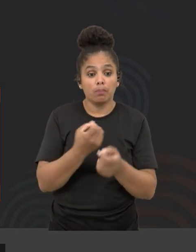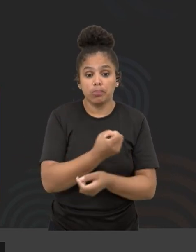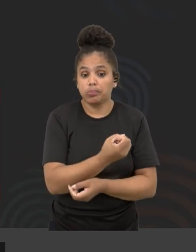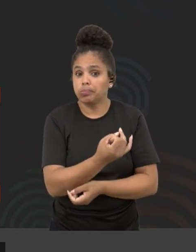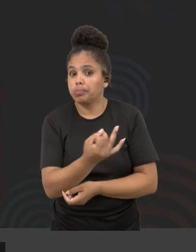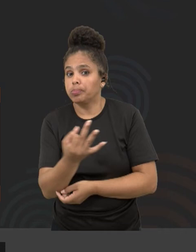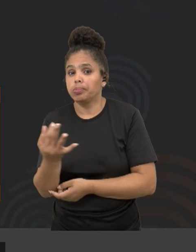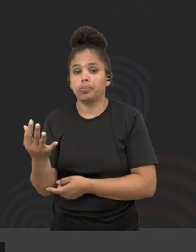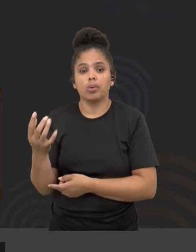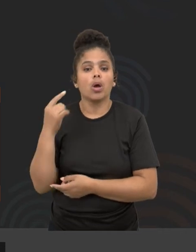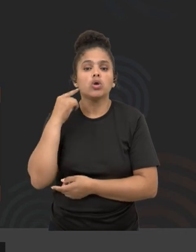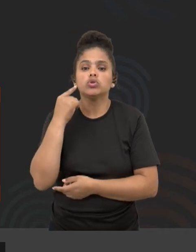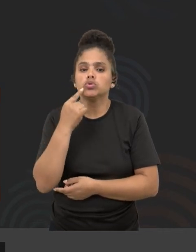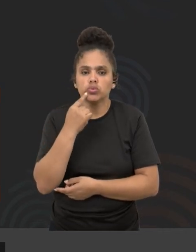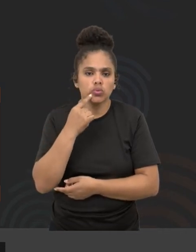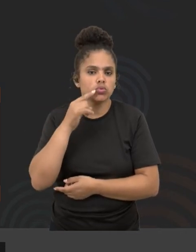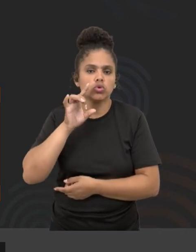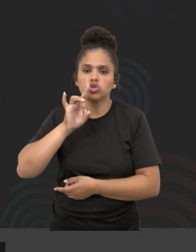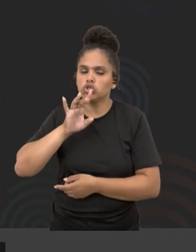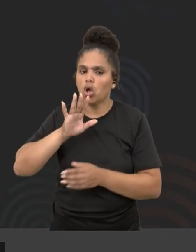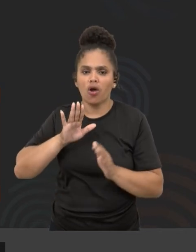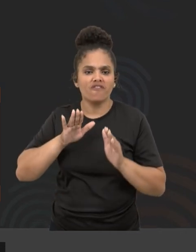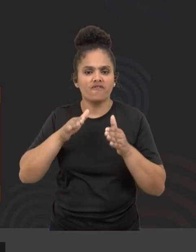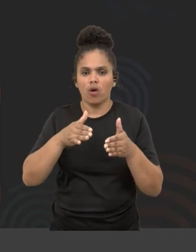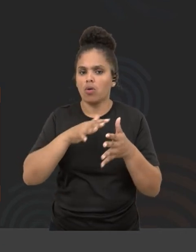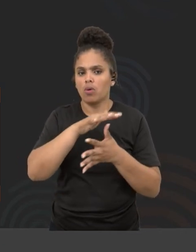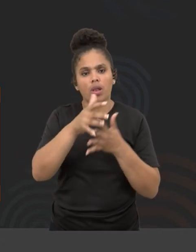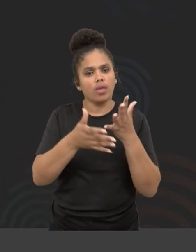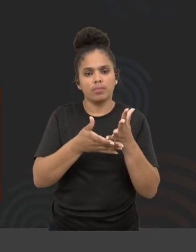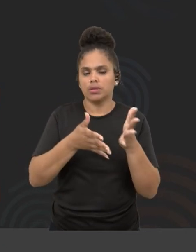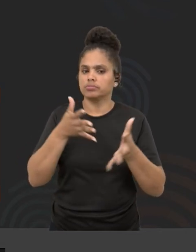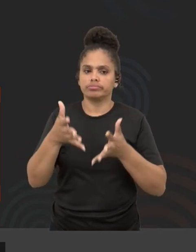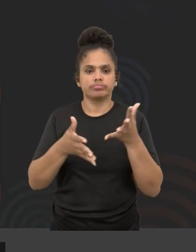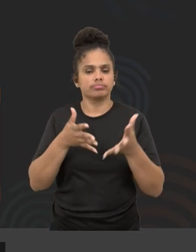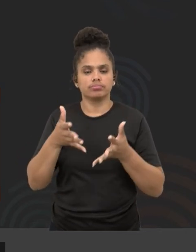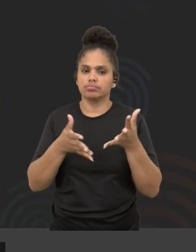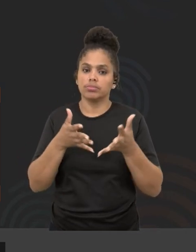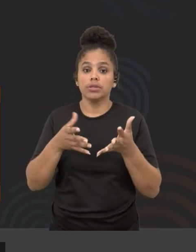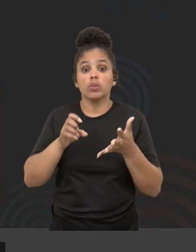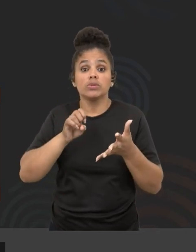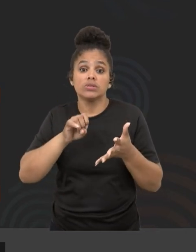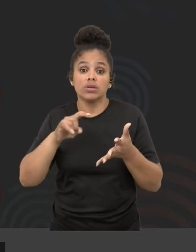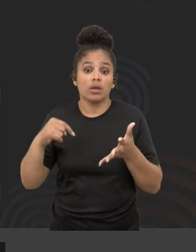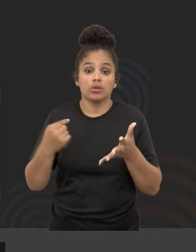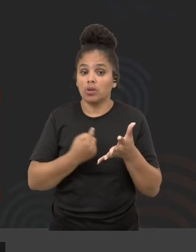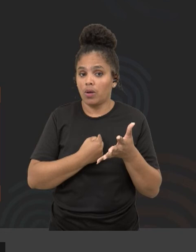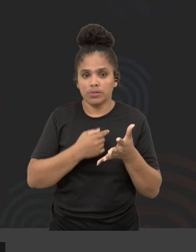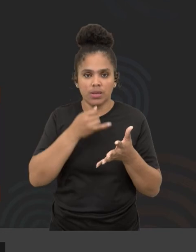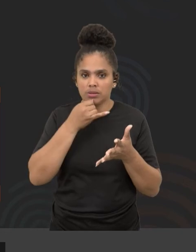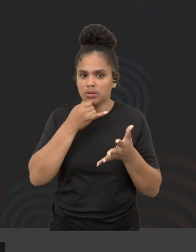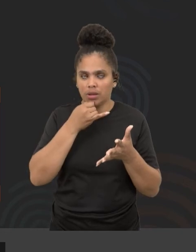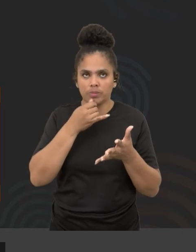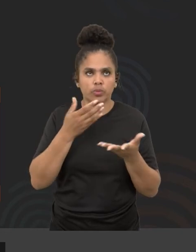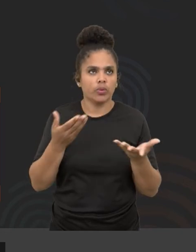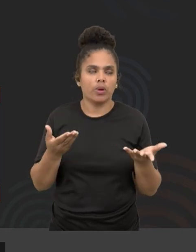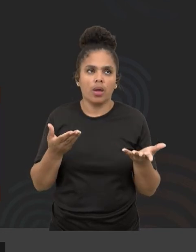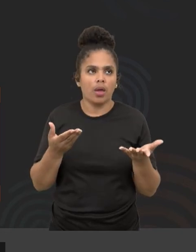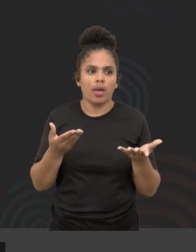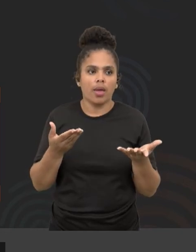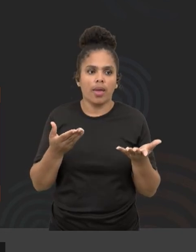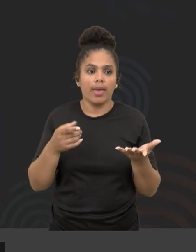muitas pessoas surdas se comunicam apenas com o uso da Libras, né. Então, se a gente, traz